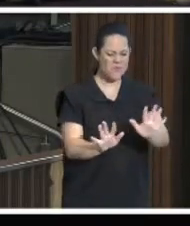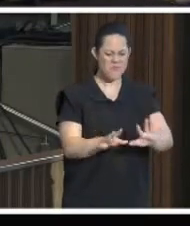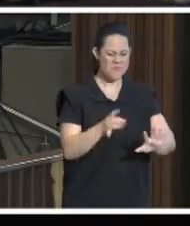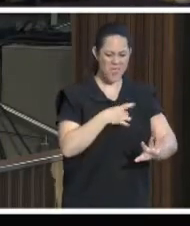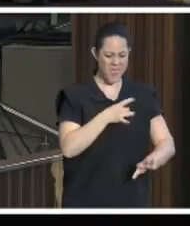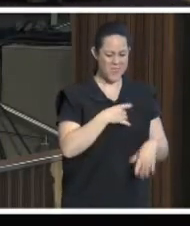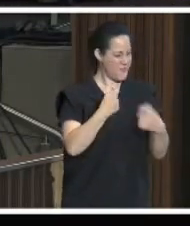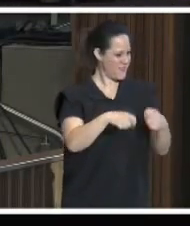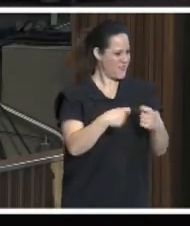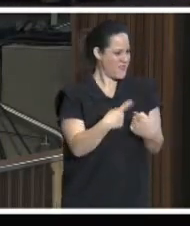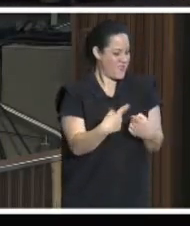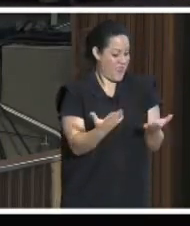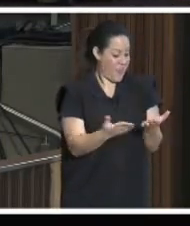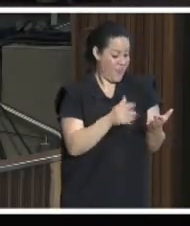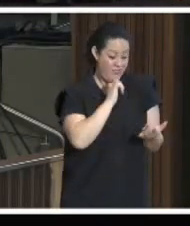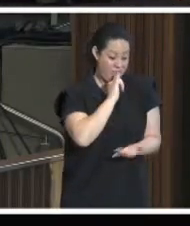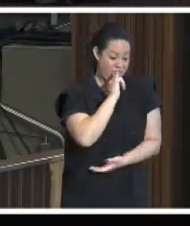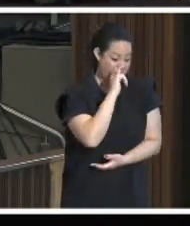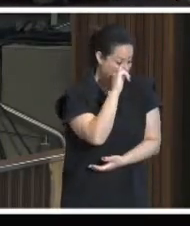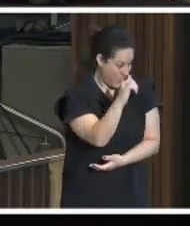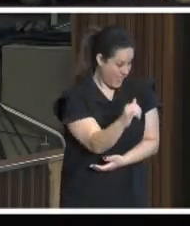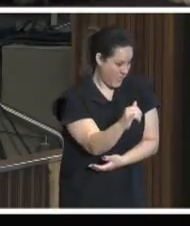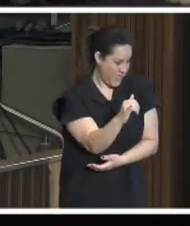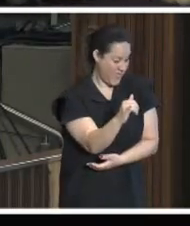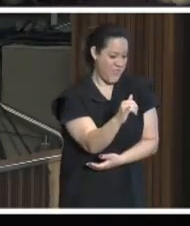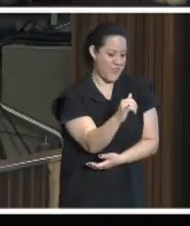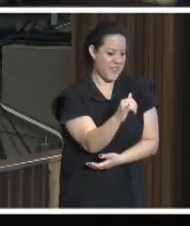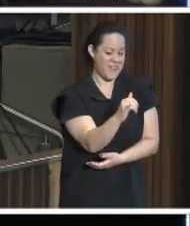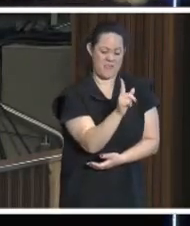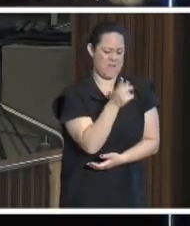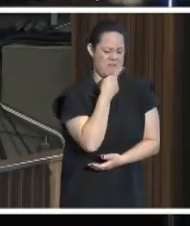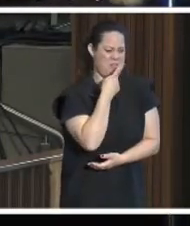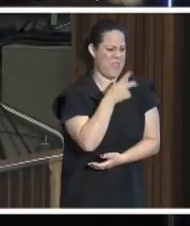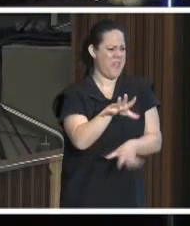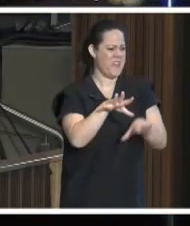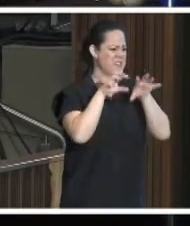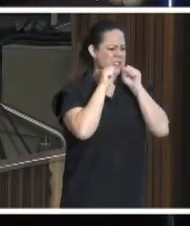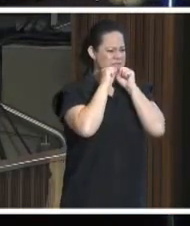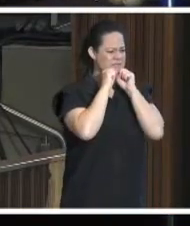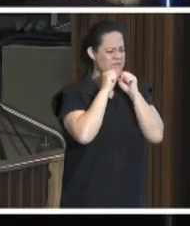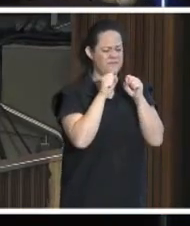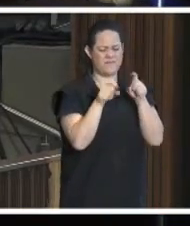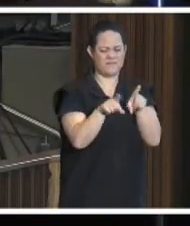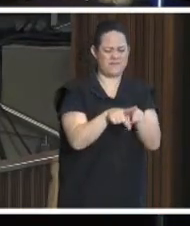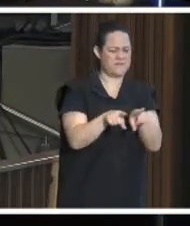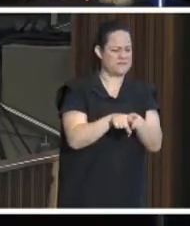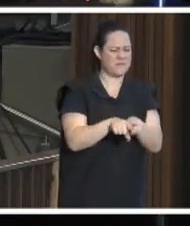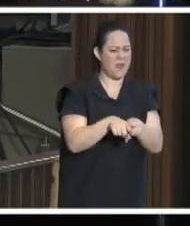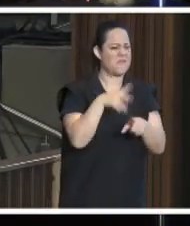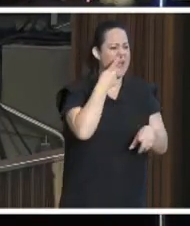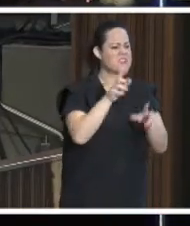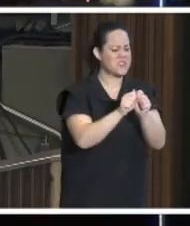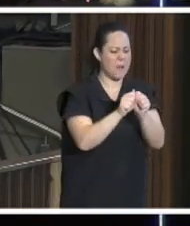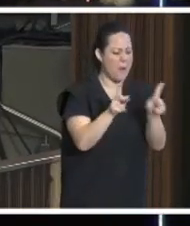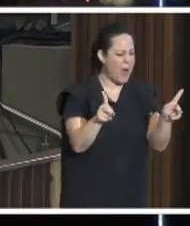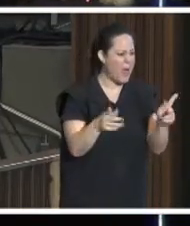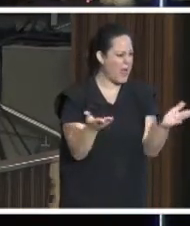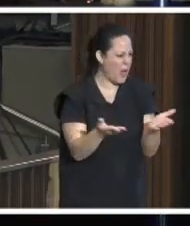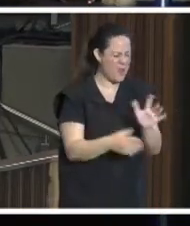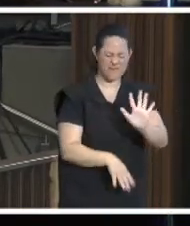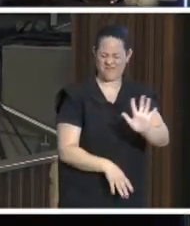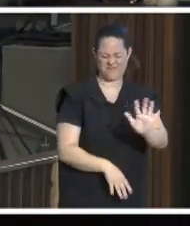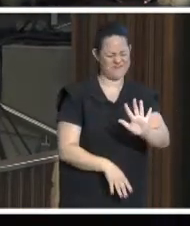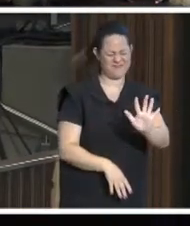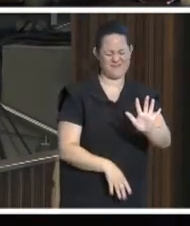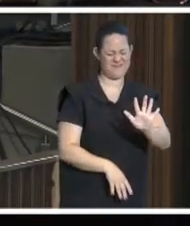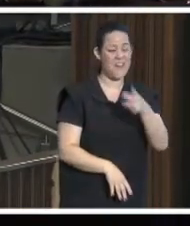medo, porque eu não vim aqui falar das desgraças, nem das profecias do Apocalipse agora, eu vim